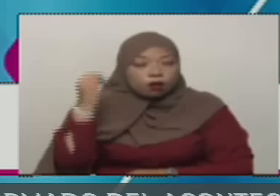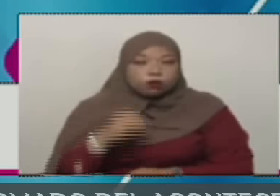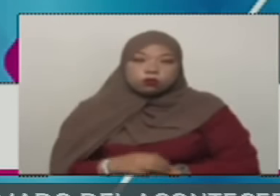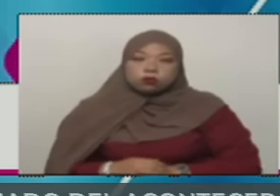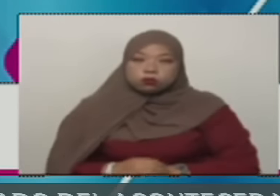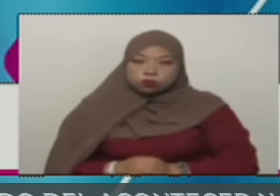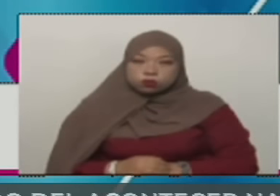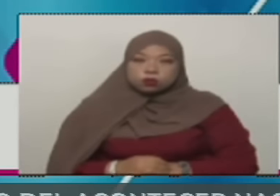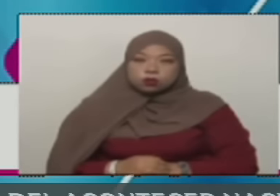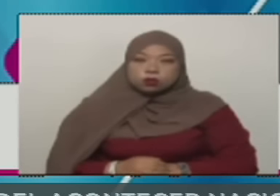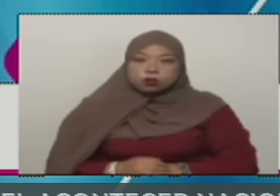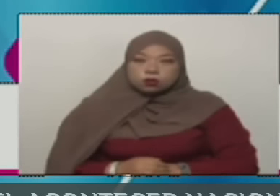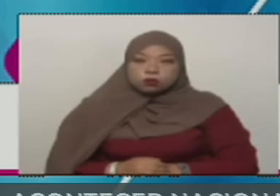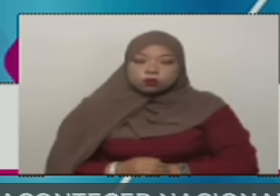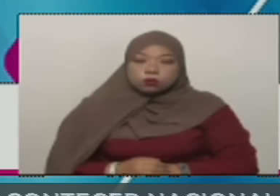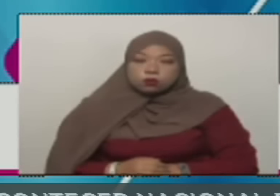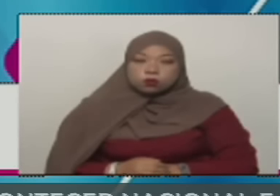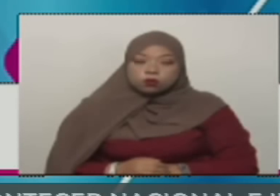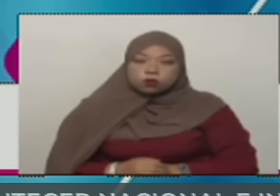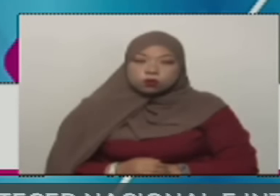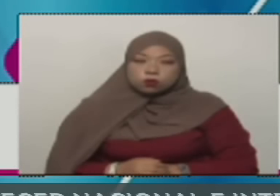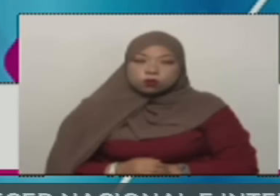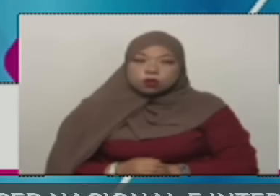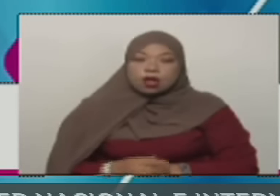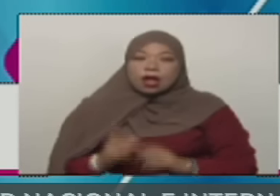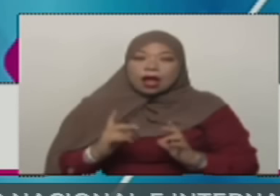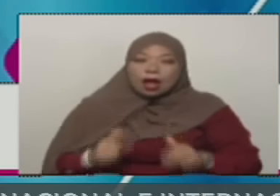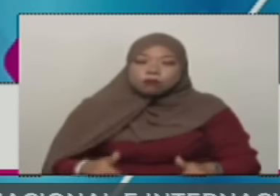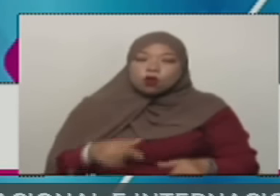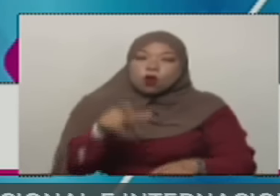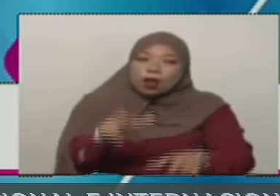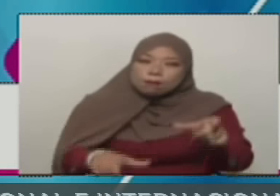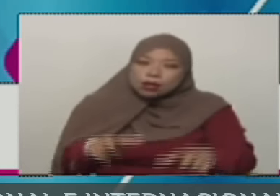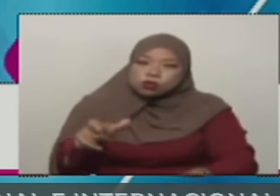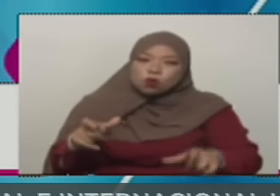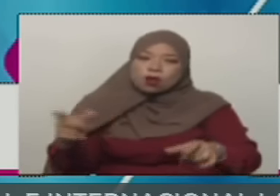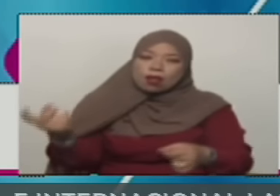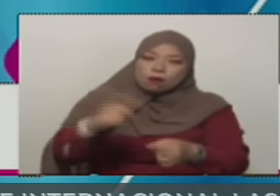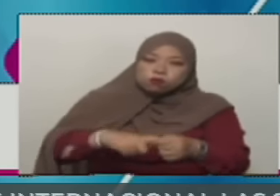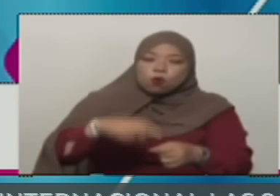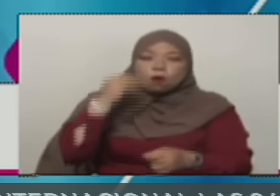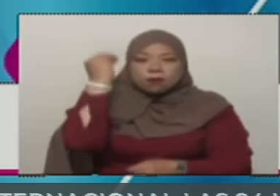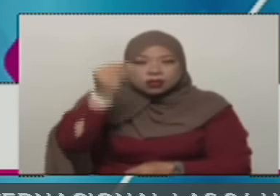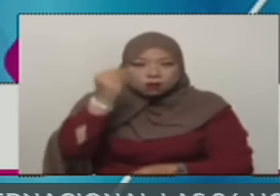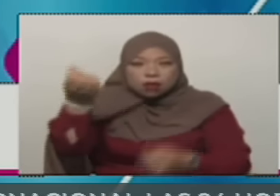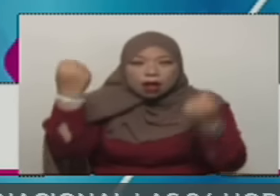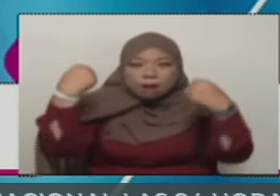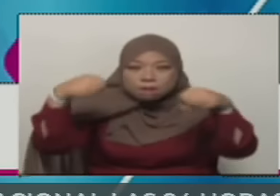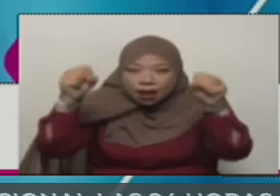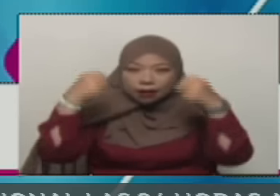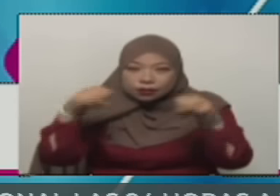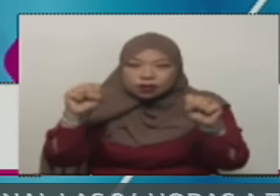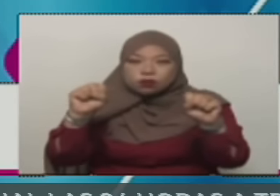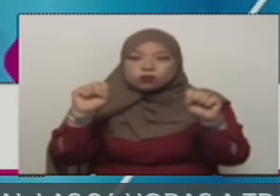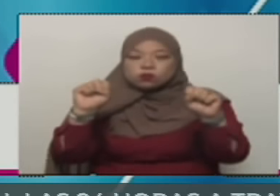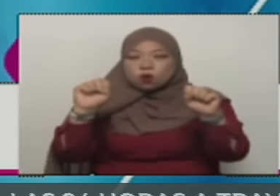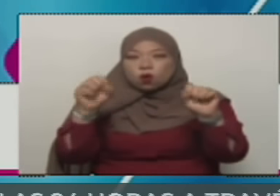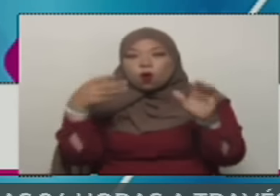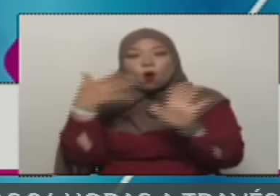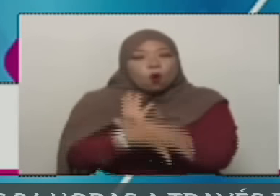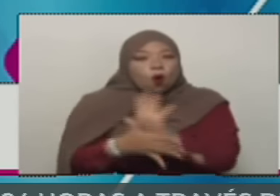a nossa brigada, a gente tem tentando aportar não só a coisa prática, mas também o teórico, como